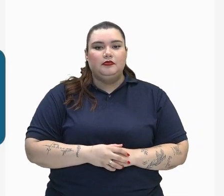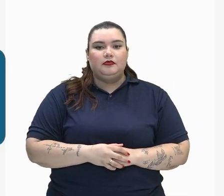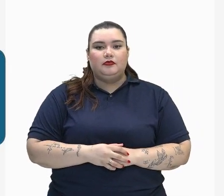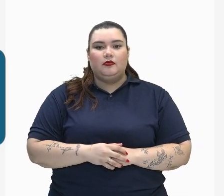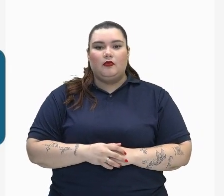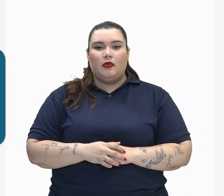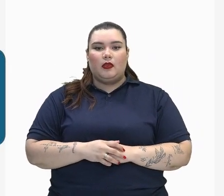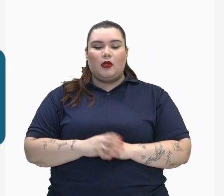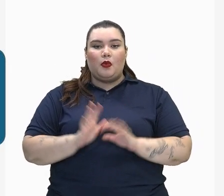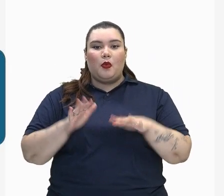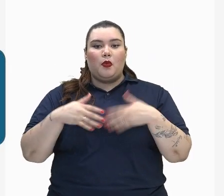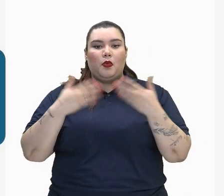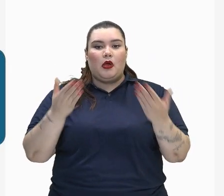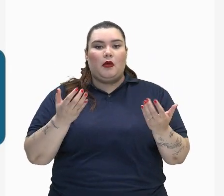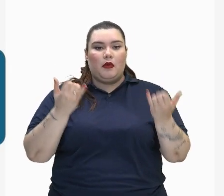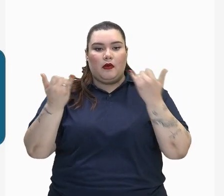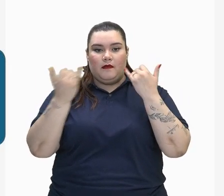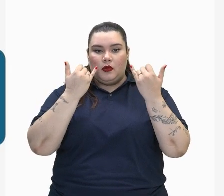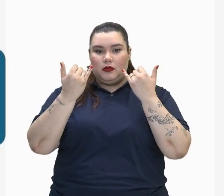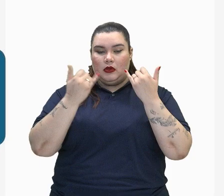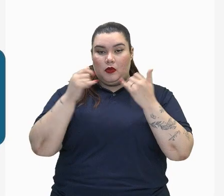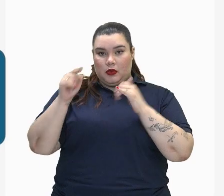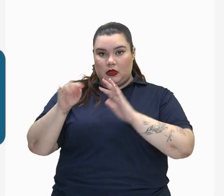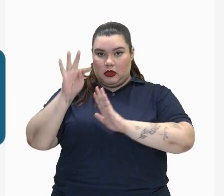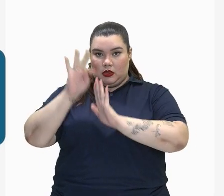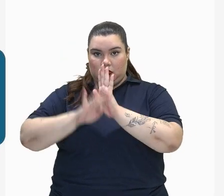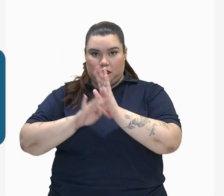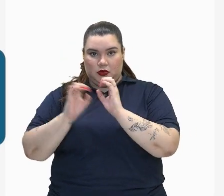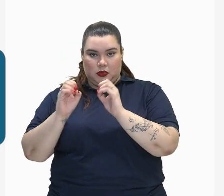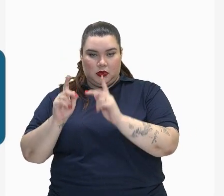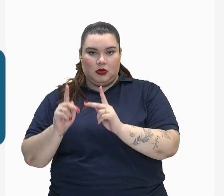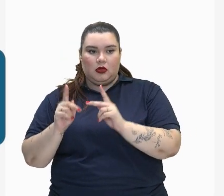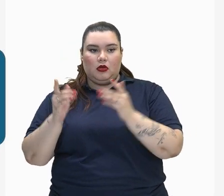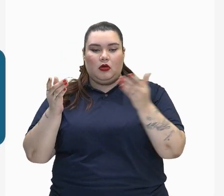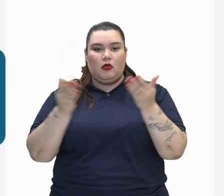Então, vamos ver aqui o texto chatear e encher,